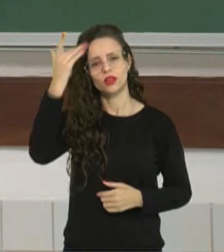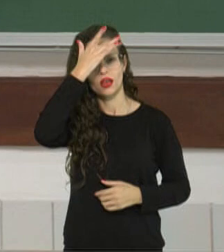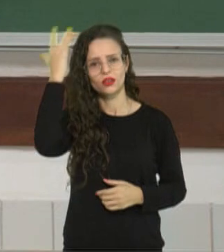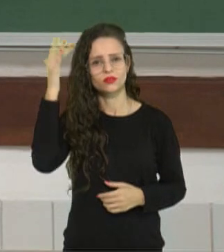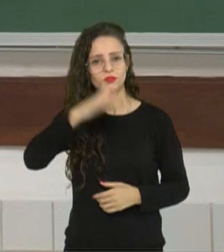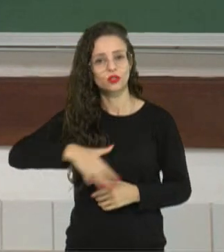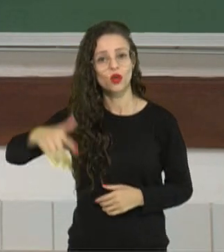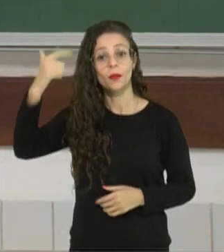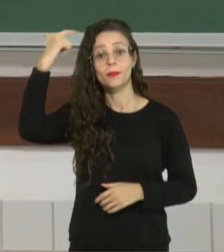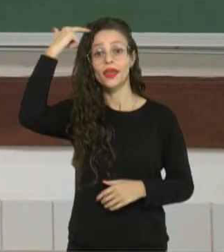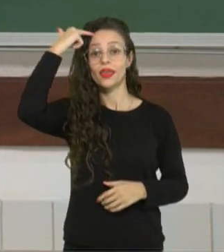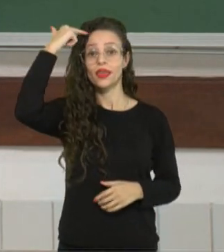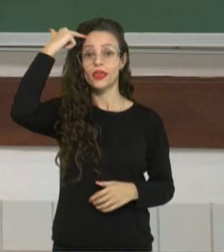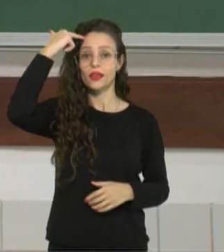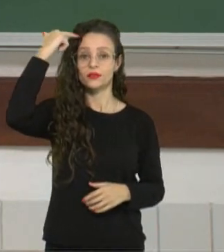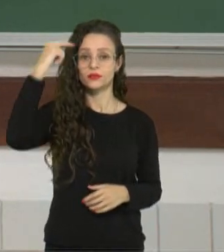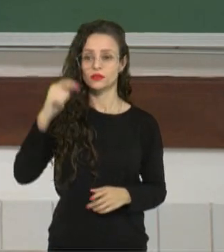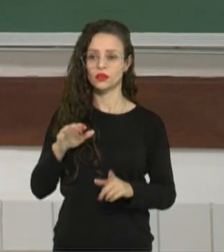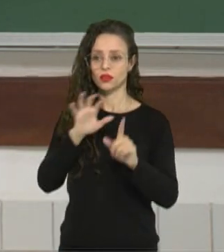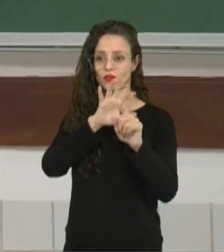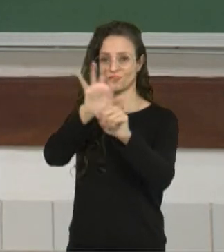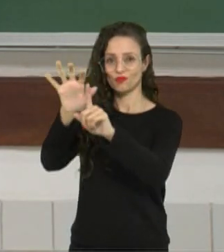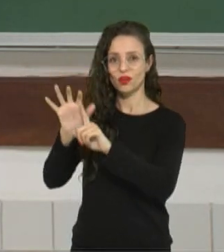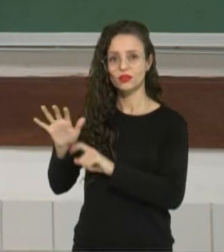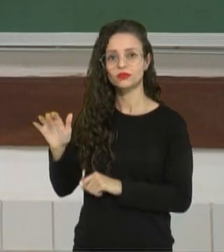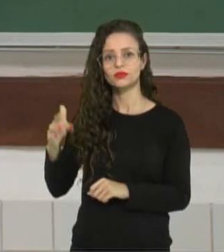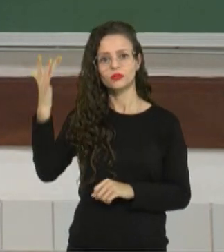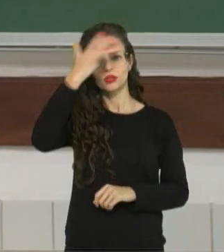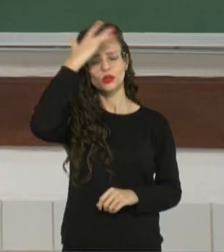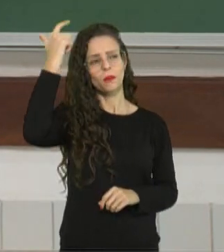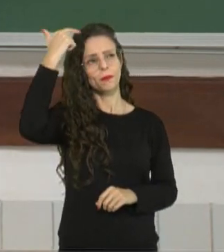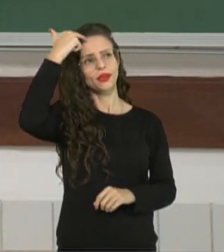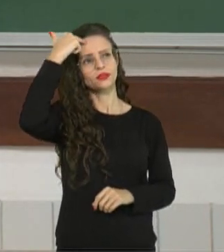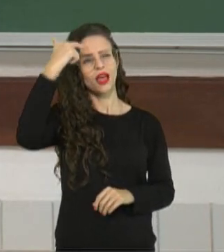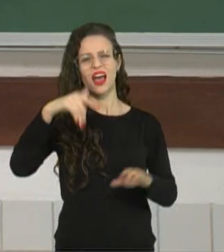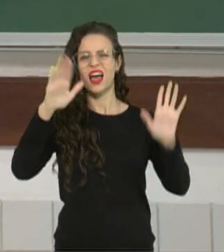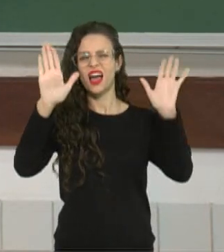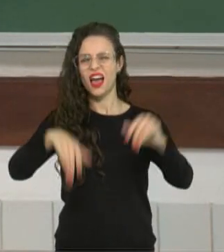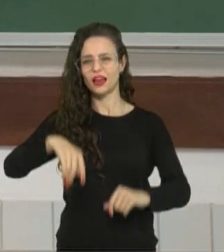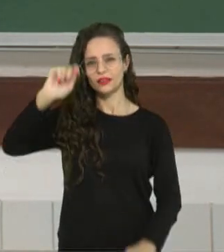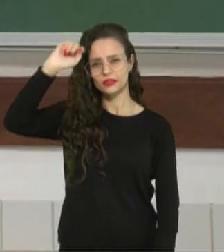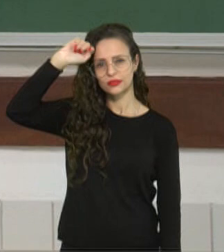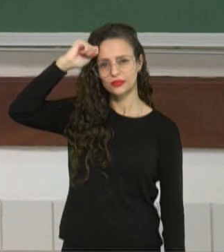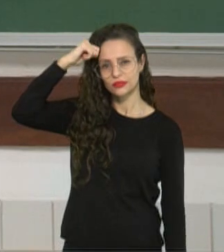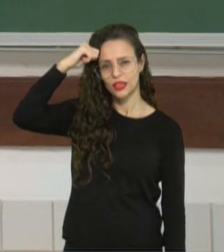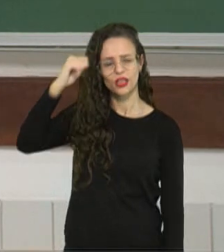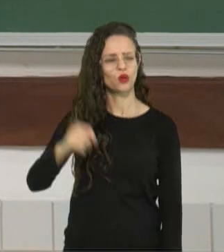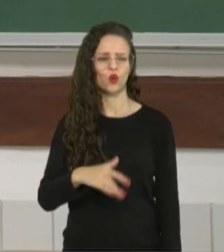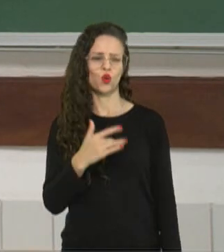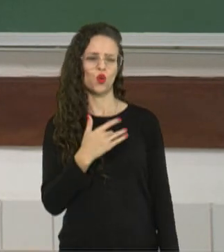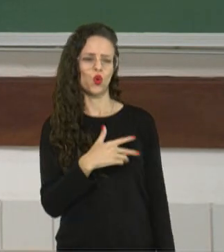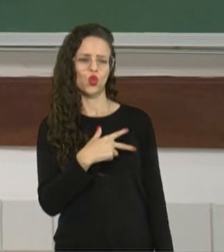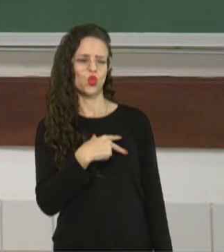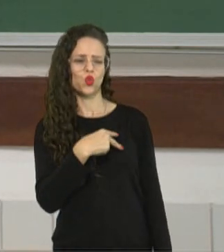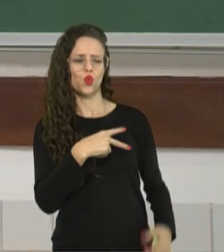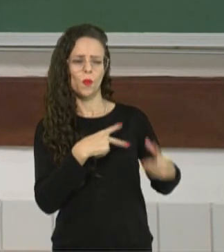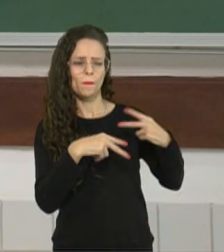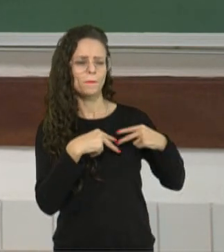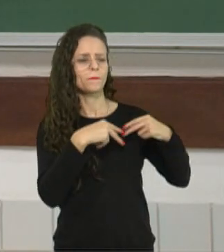pessoas pensem, isso causa automaticamente uma visão de que negros e negras não mereceriam lugares de destaque na